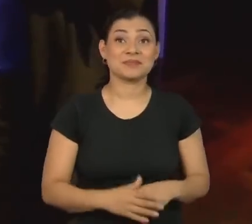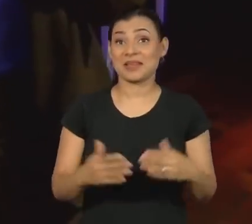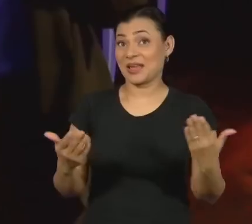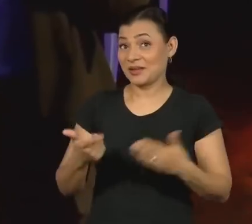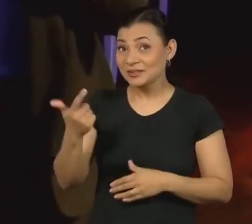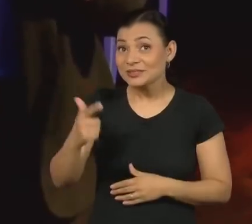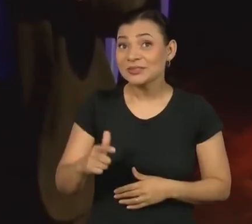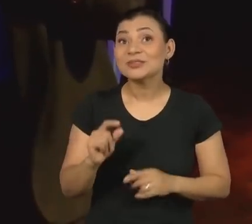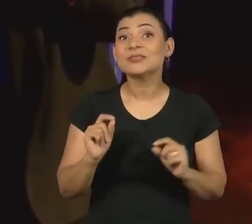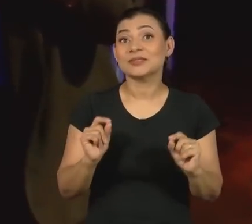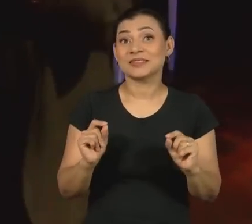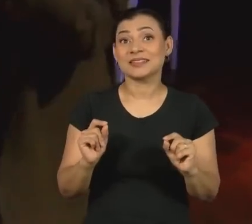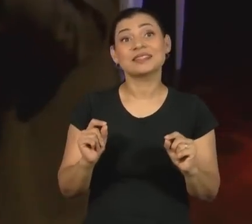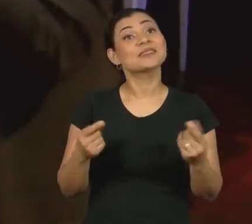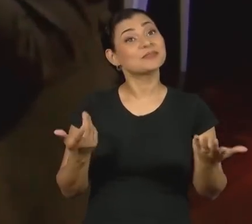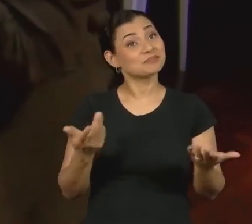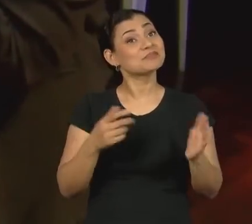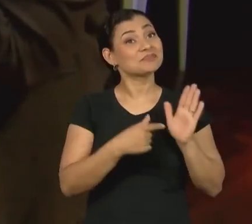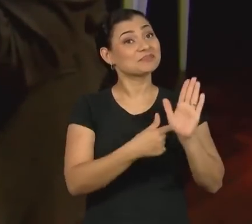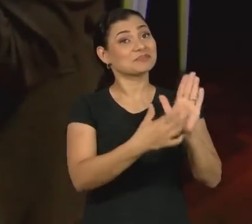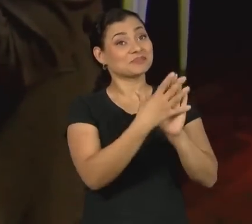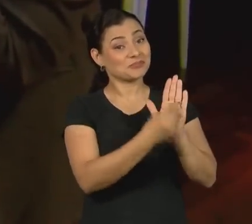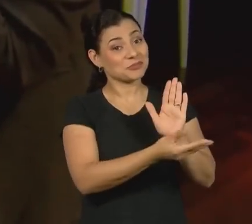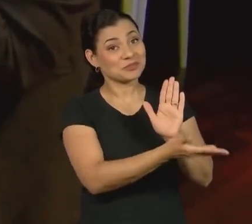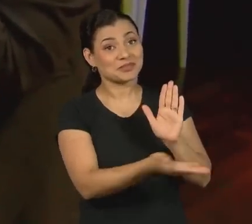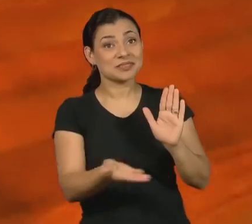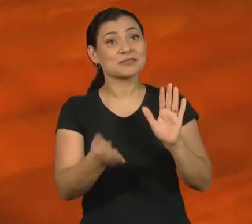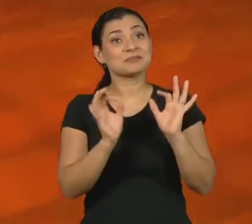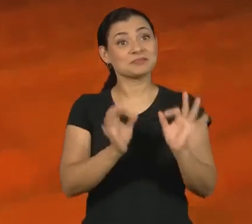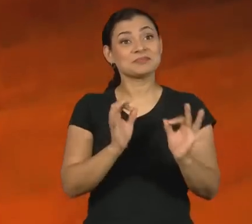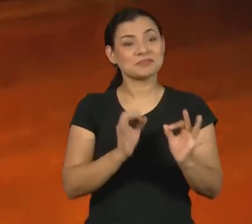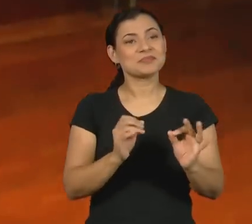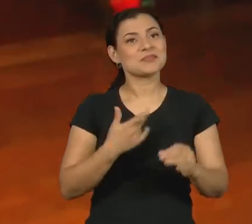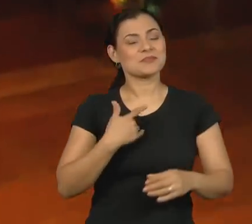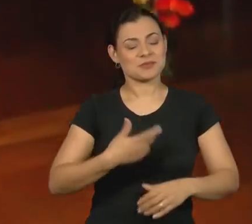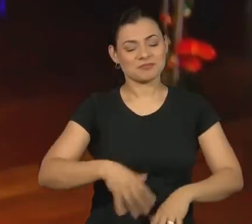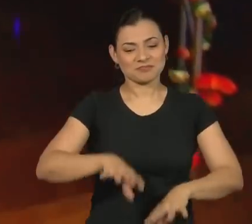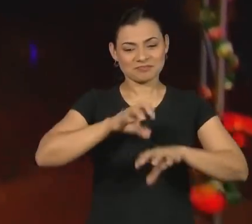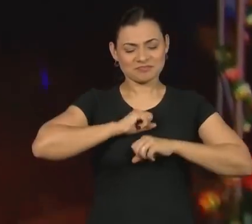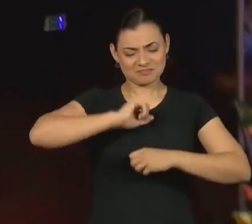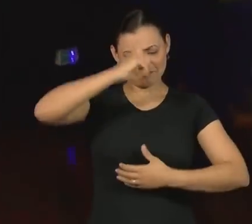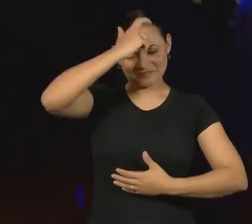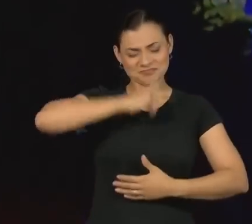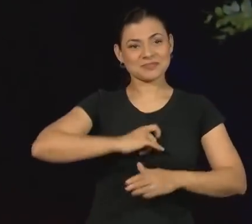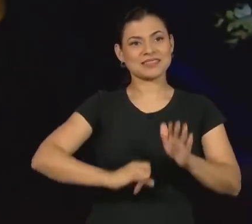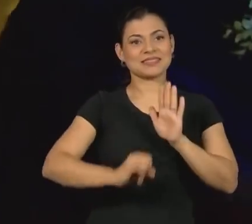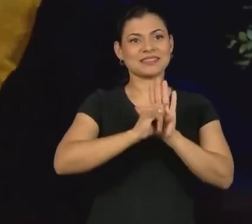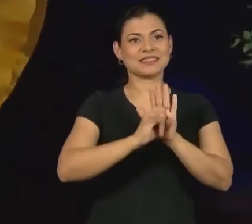vez, a educação dando bons exemplos, né? Por meio do pertencimento.